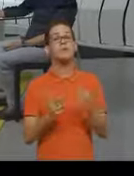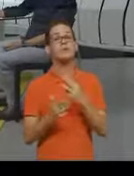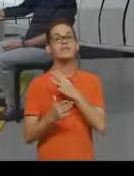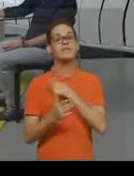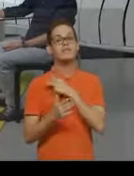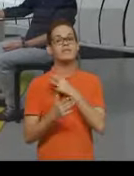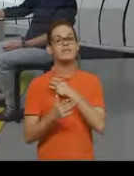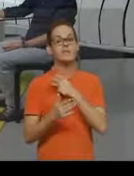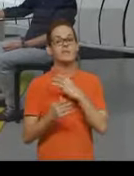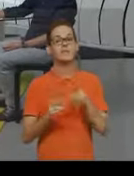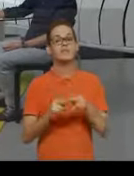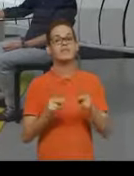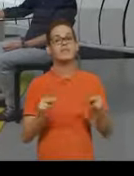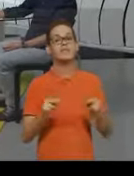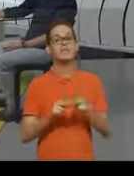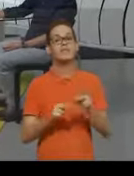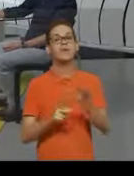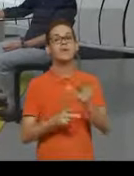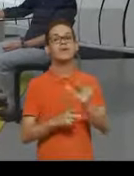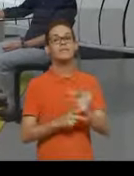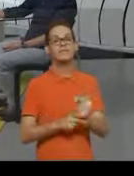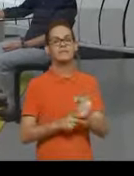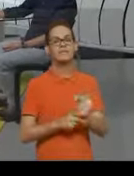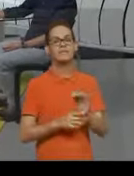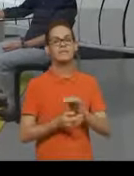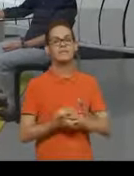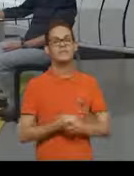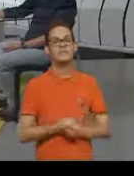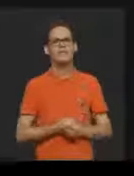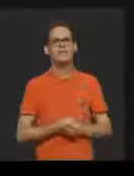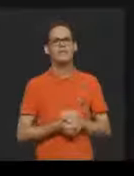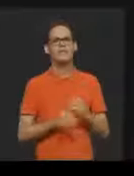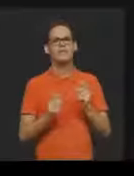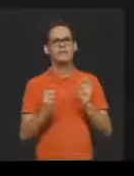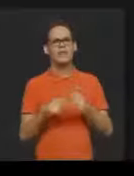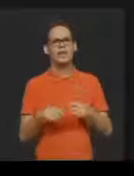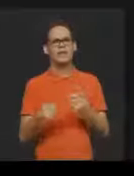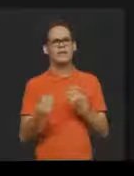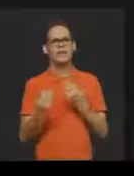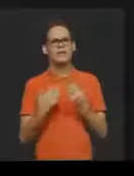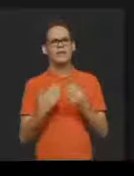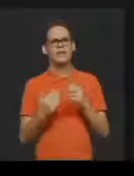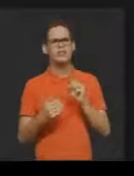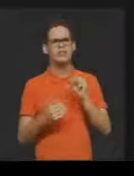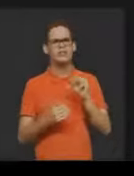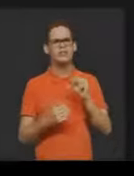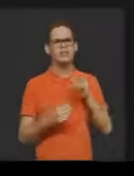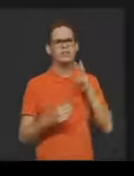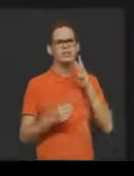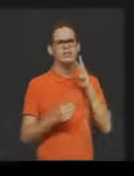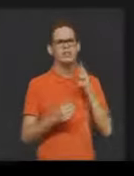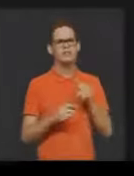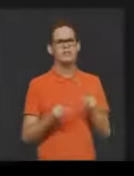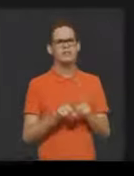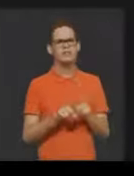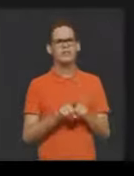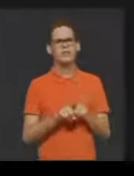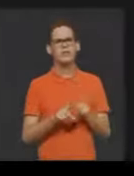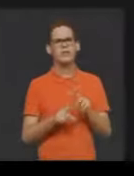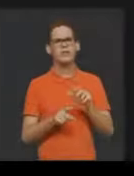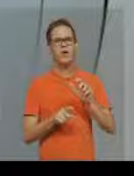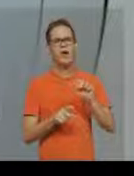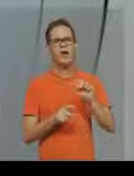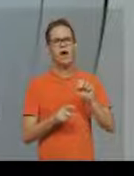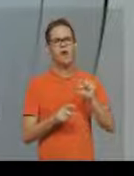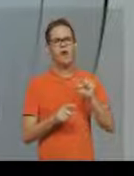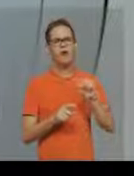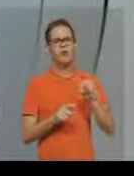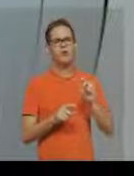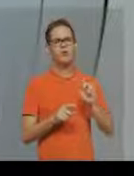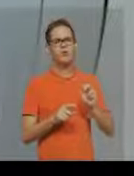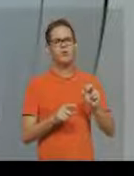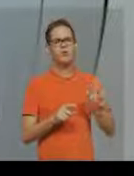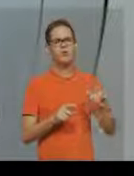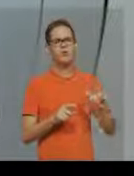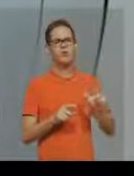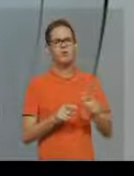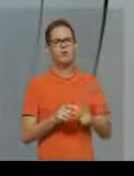terceiro ano, professor Fernando. Podemos comparar Shakespeare com Edgar Allan Poe? São